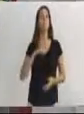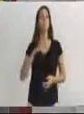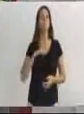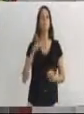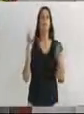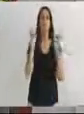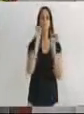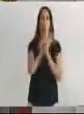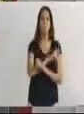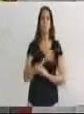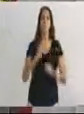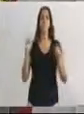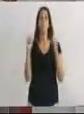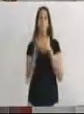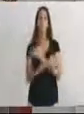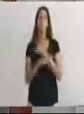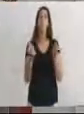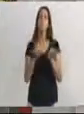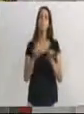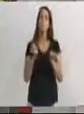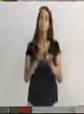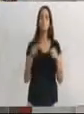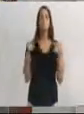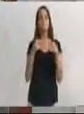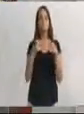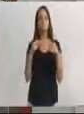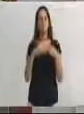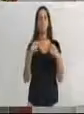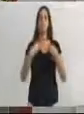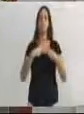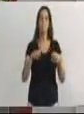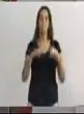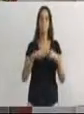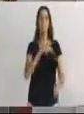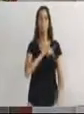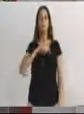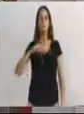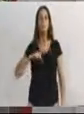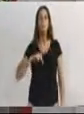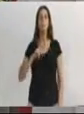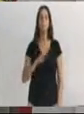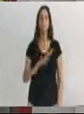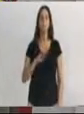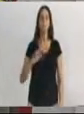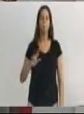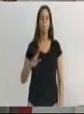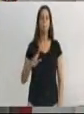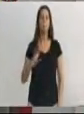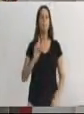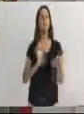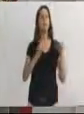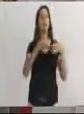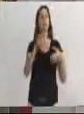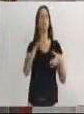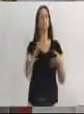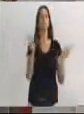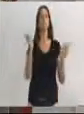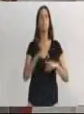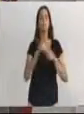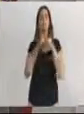pelas dificuldades relacionadas ao transporte coletivo público de nossa cidade e essa essa comissão vai poder fazer um acompanhamento